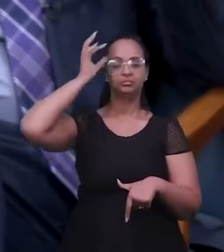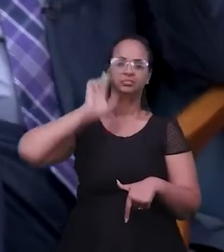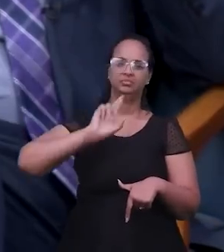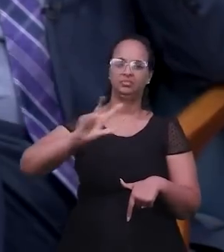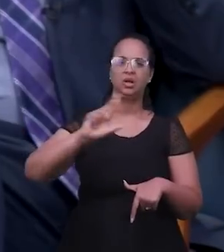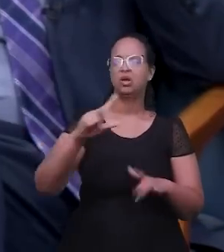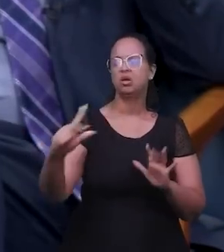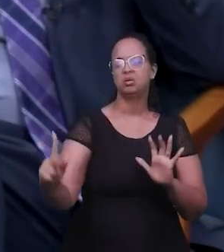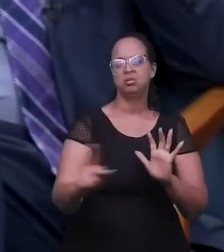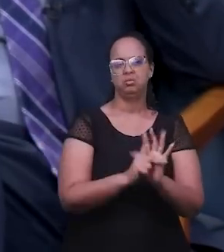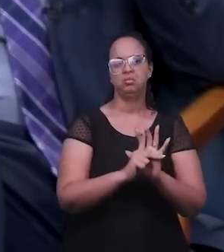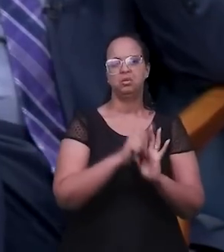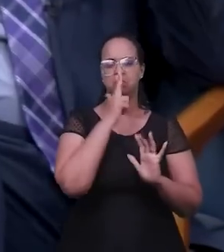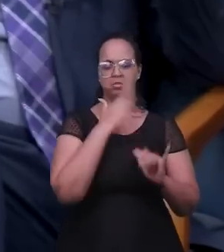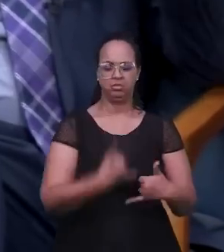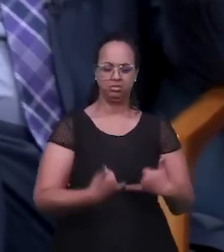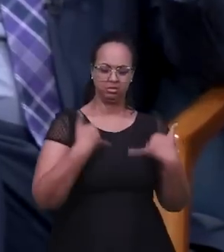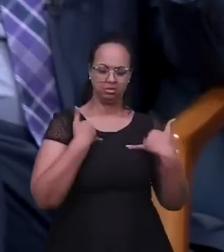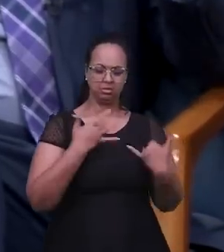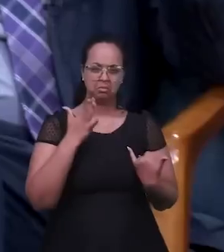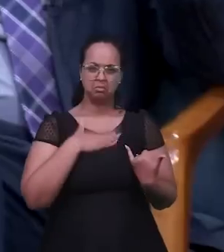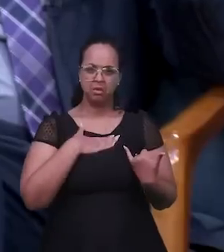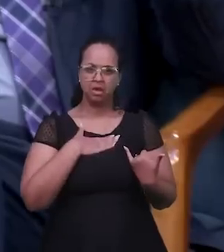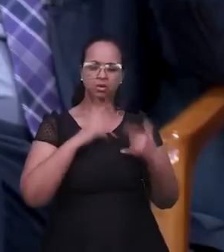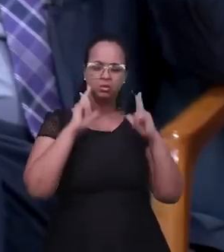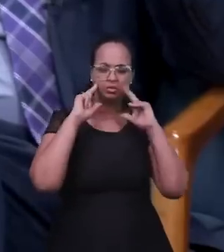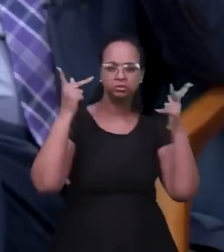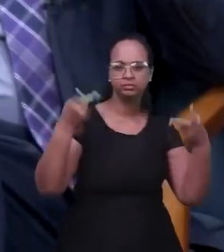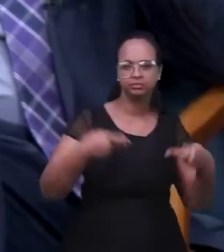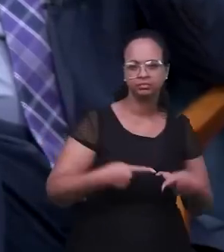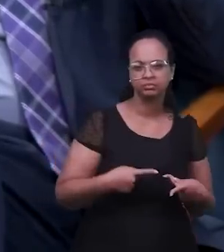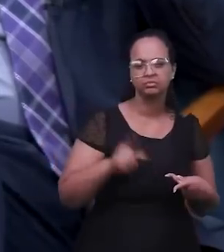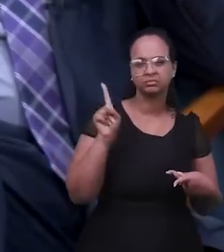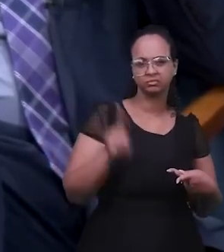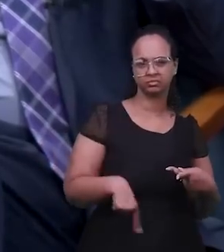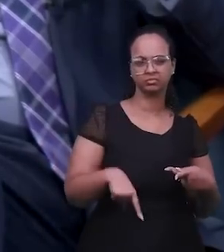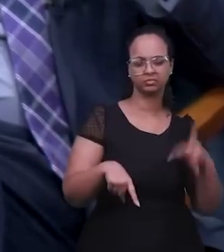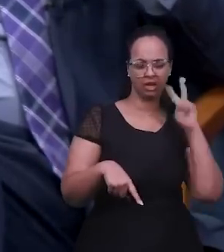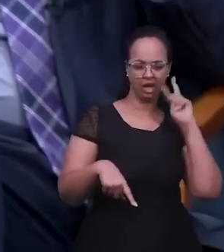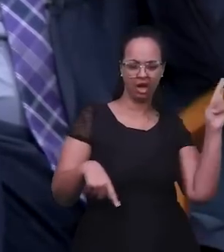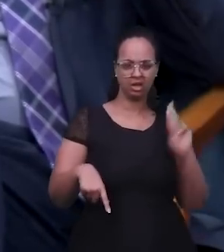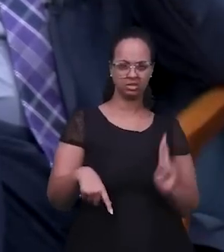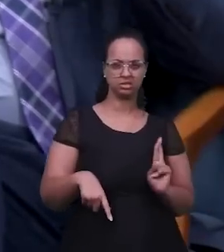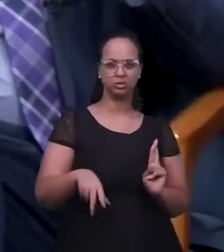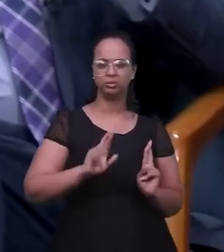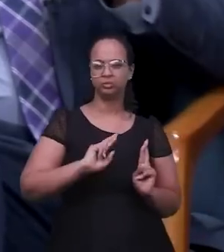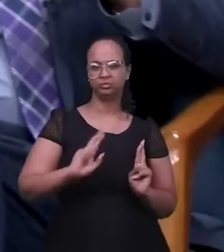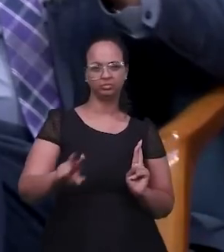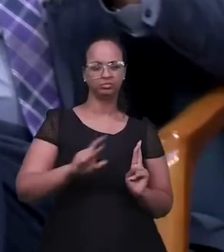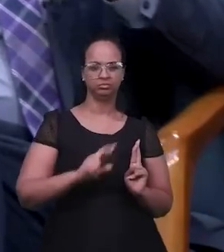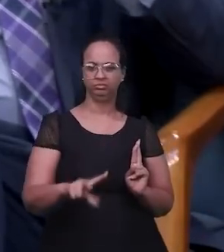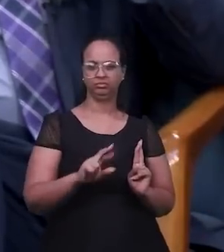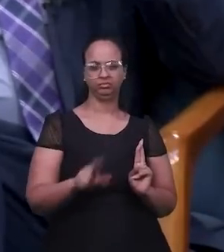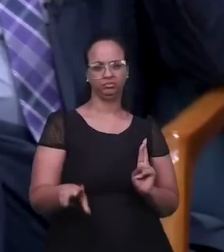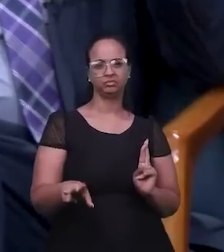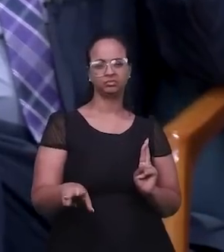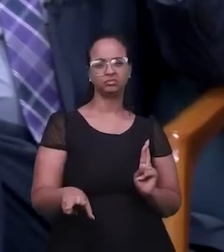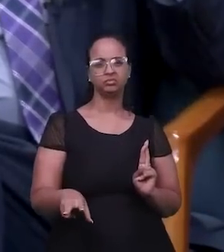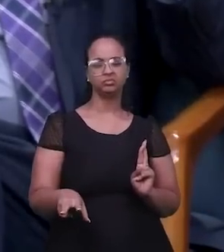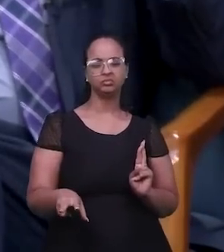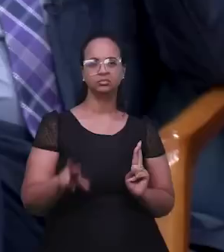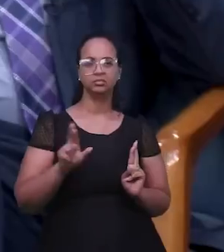Espírito Santo, que não depende daquilo que é do homem. Ou seja, não é racional,